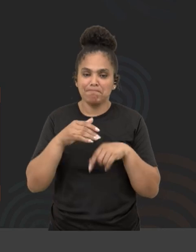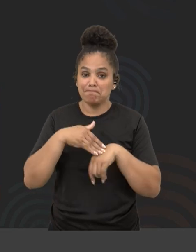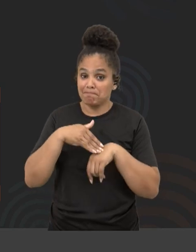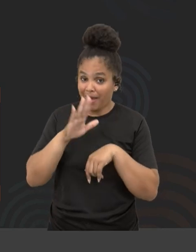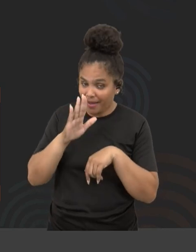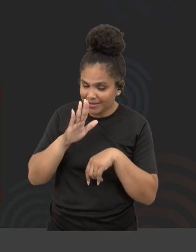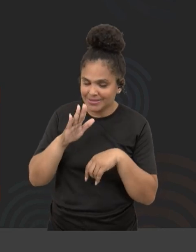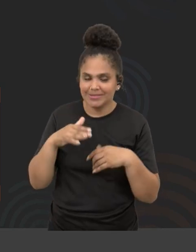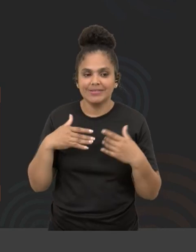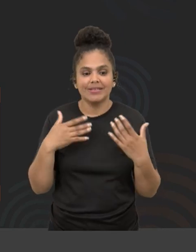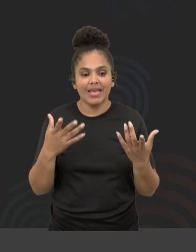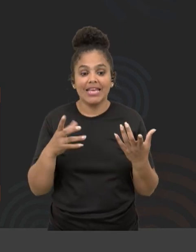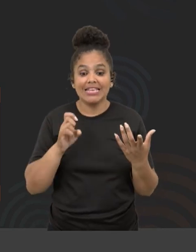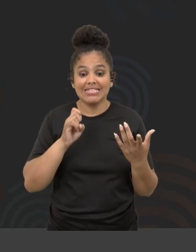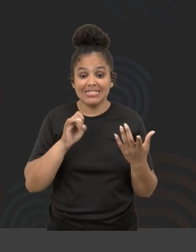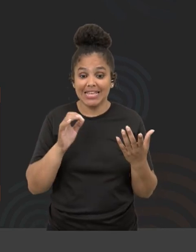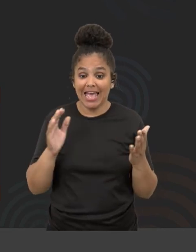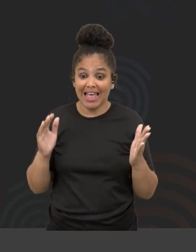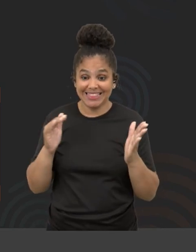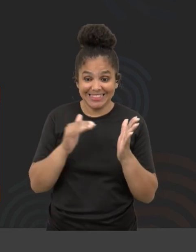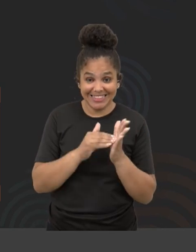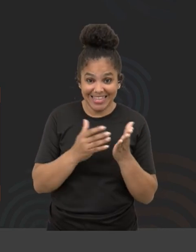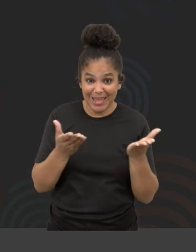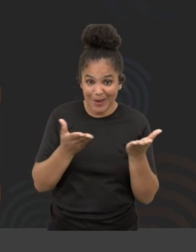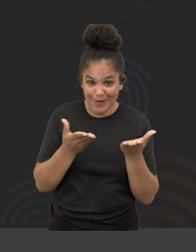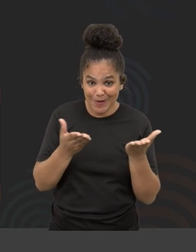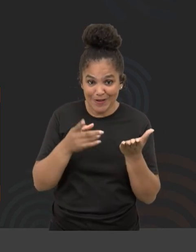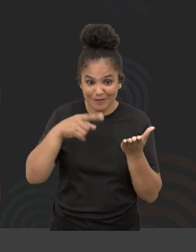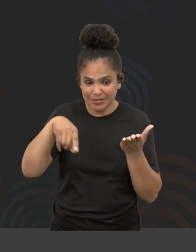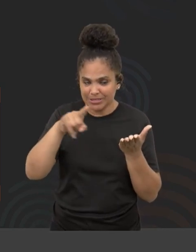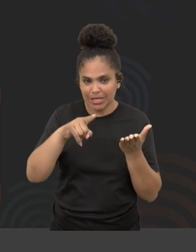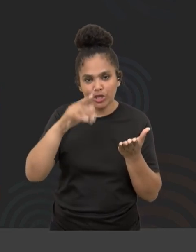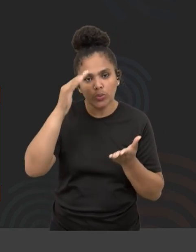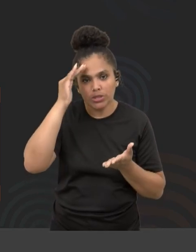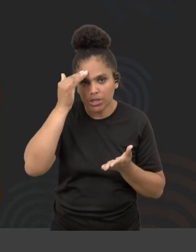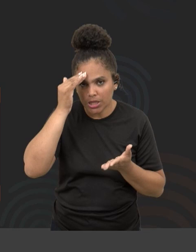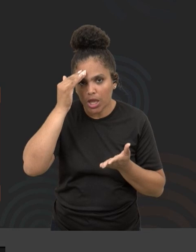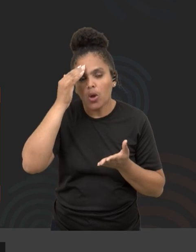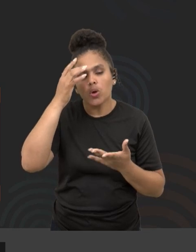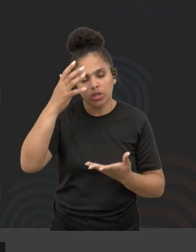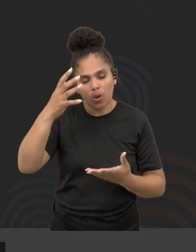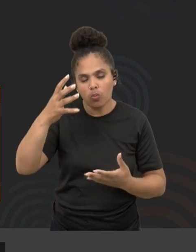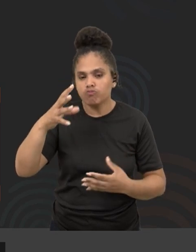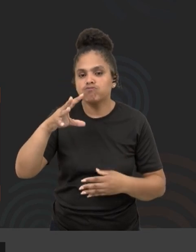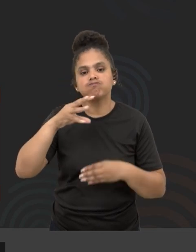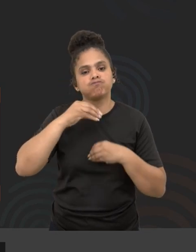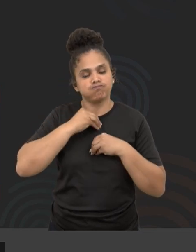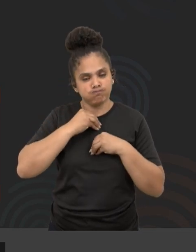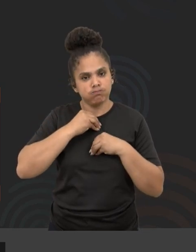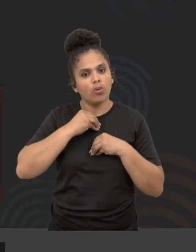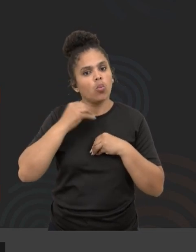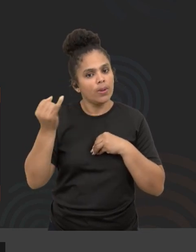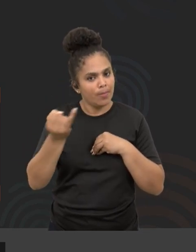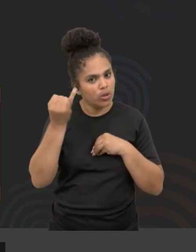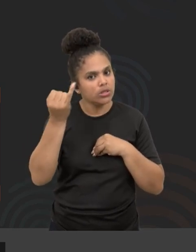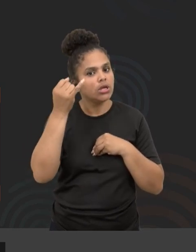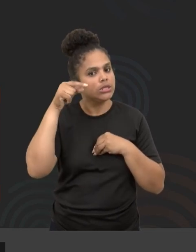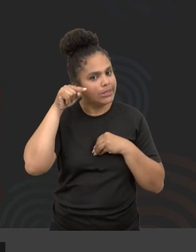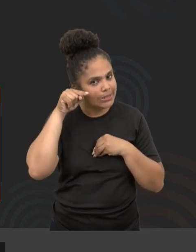se se até aqui agora você ainda não se conscientizou, né, não percebeu o quão importante a gente